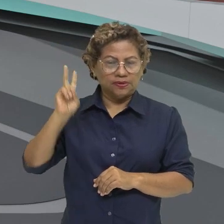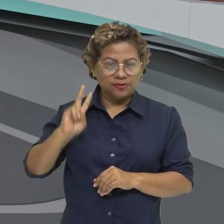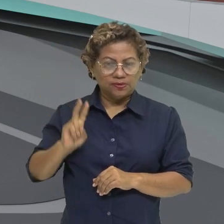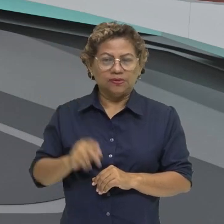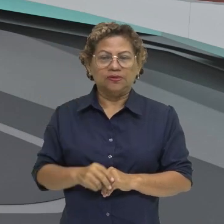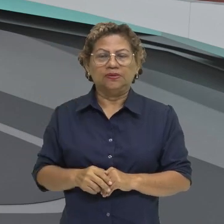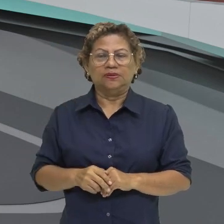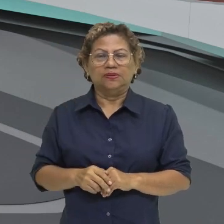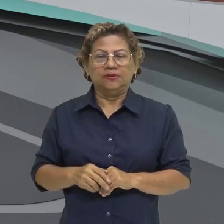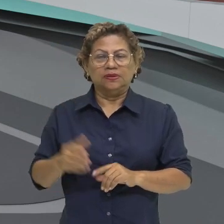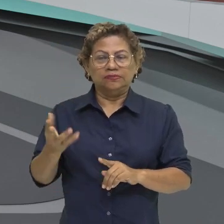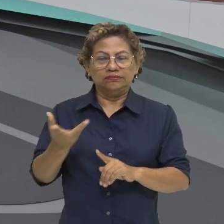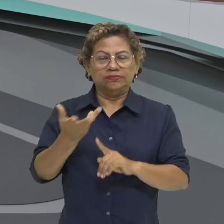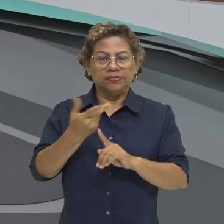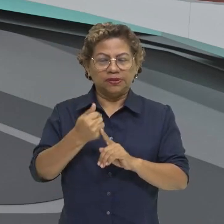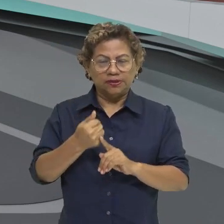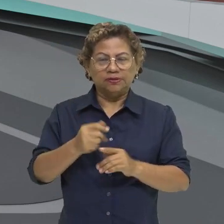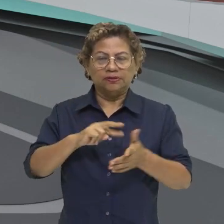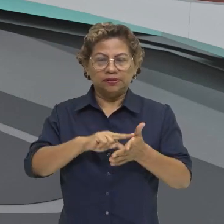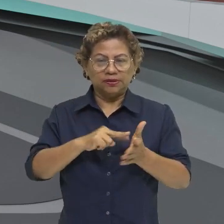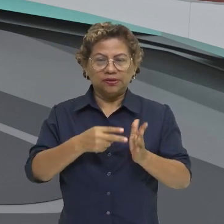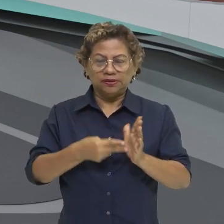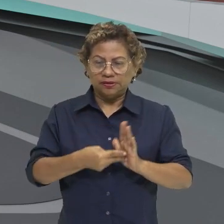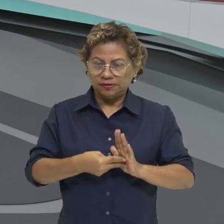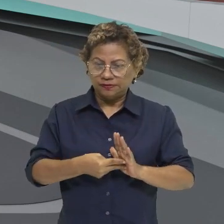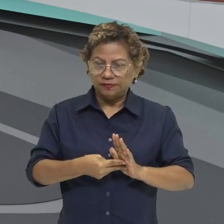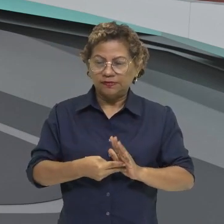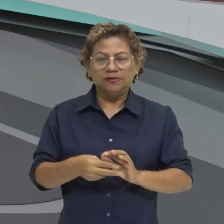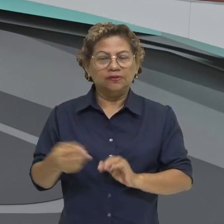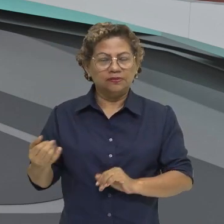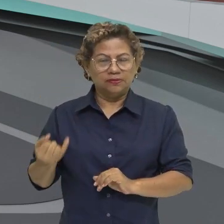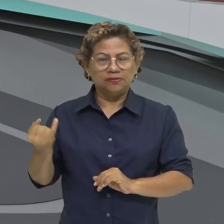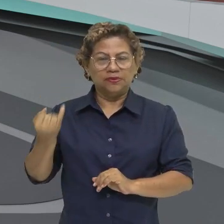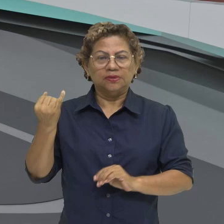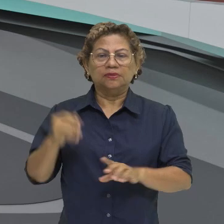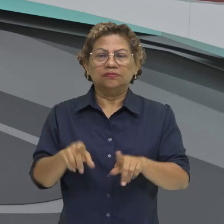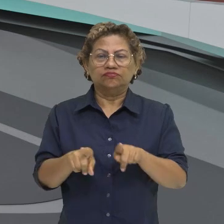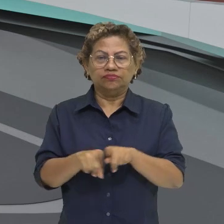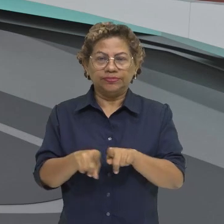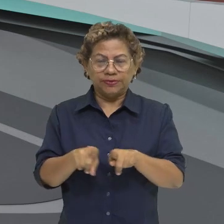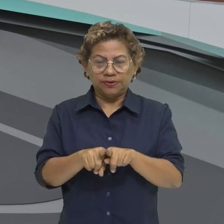Que a arte representa, que a arte simboliza,